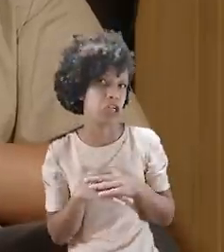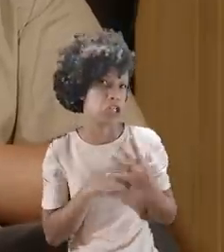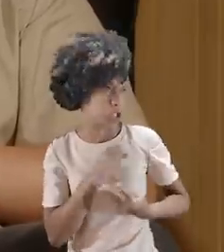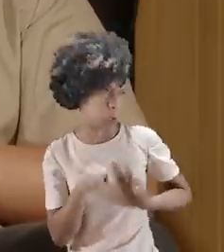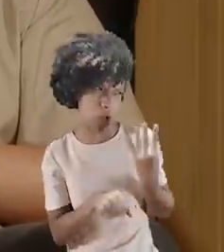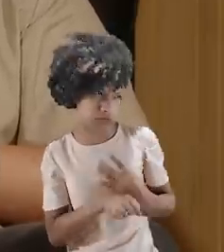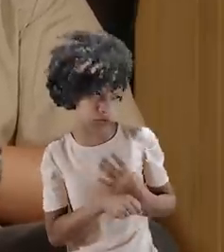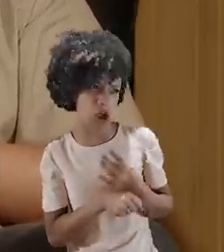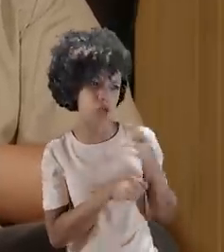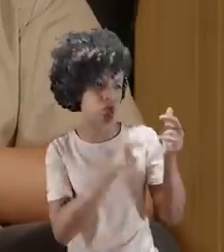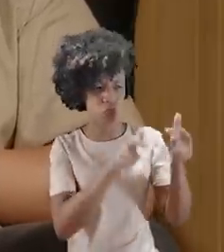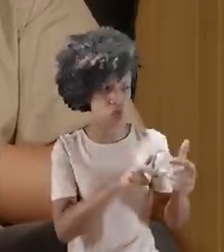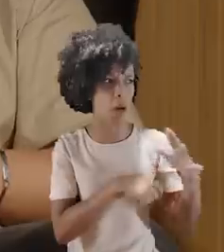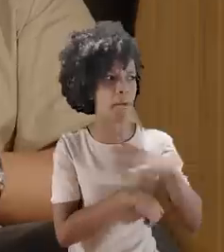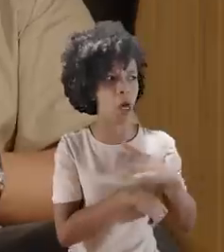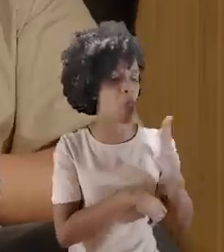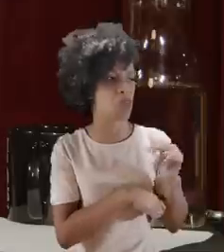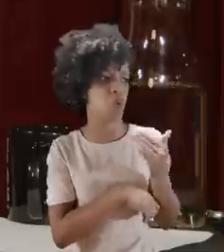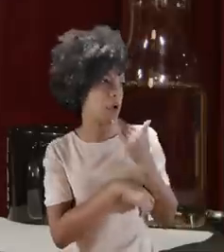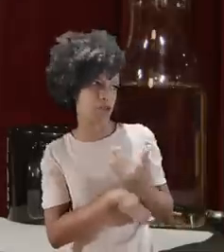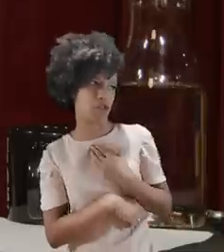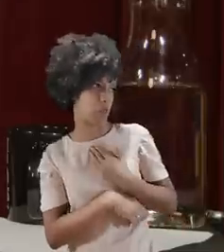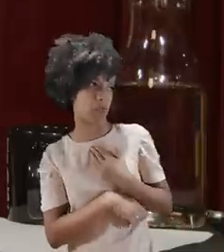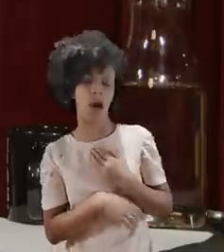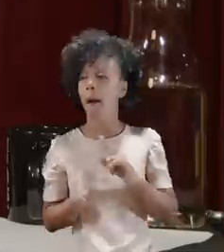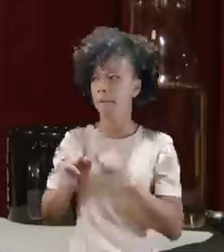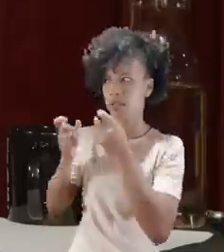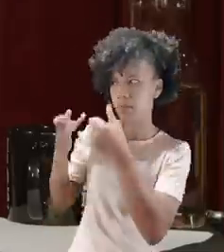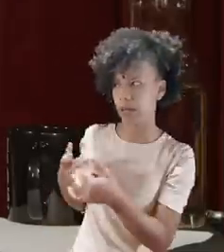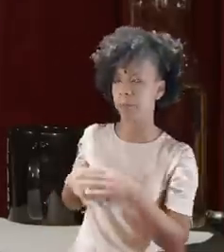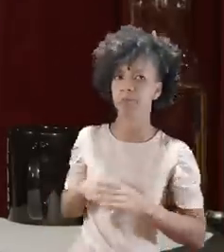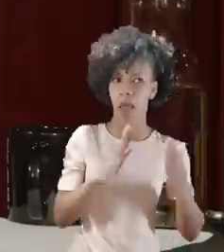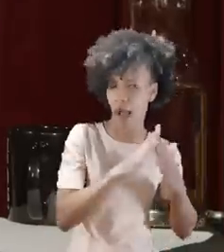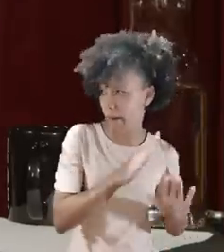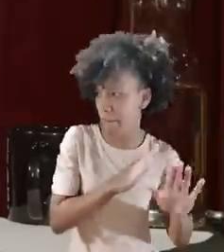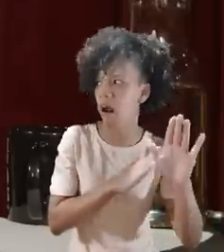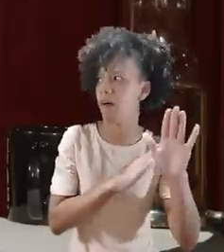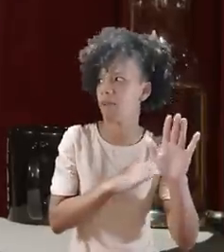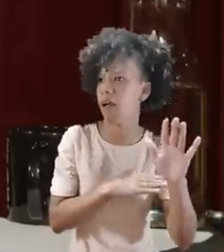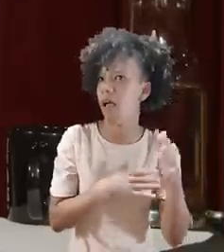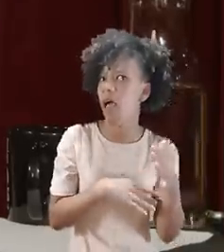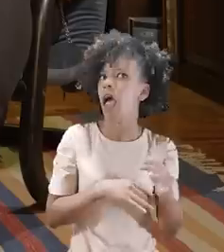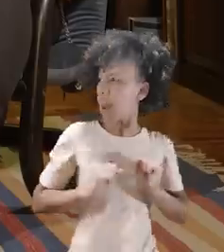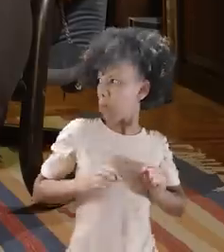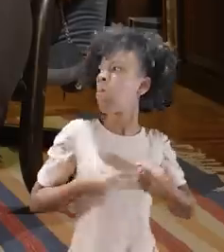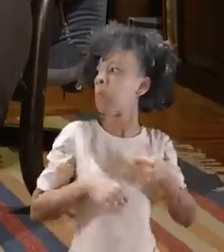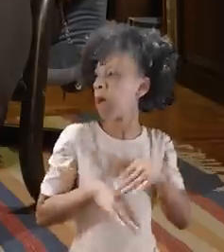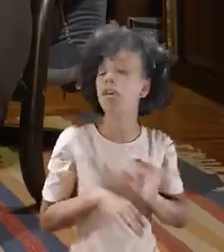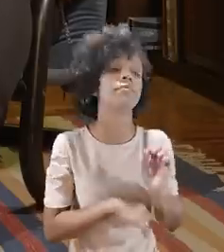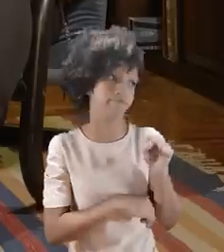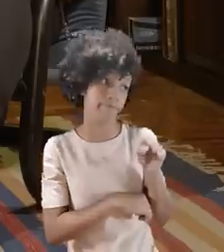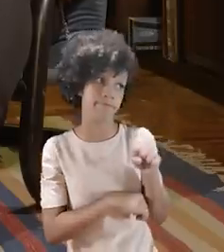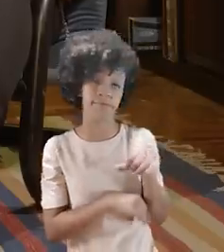4 anos que eu tô no presente naquele bairro nunca me pediram você tá me falando é a quebrada Então ela é mais ousada